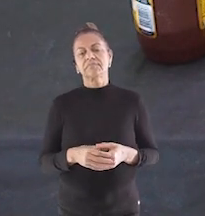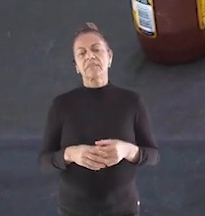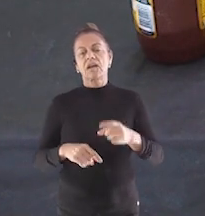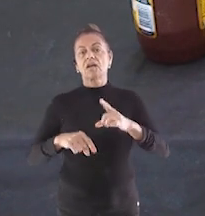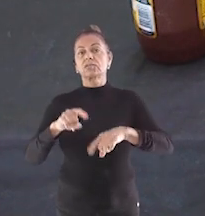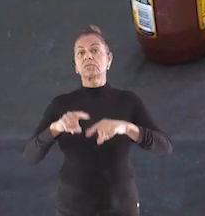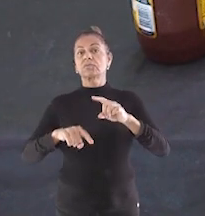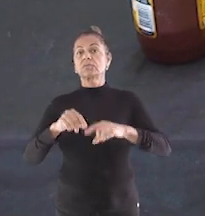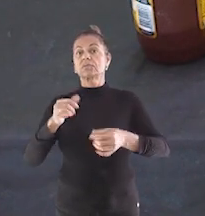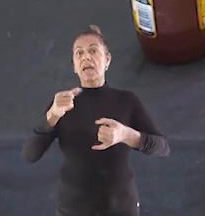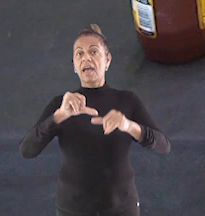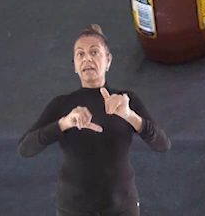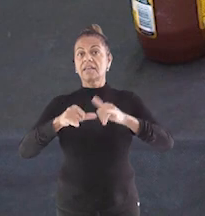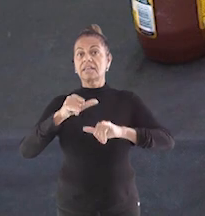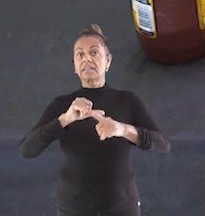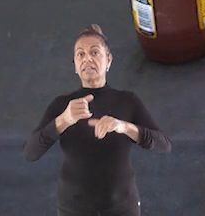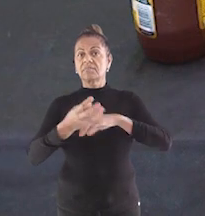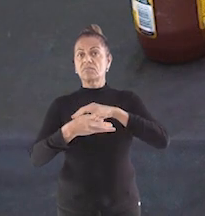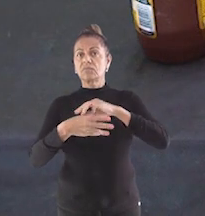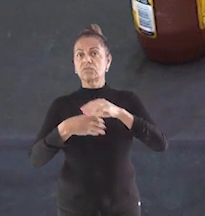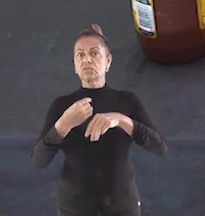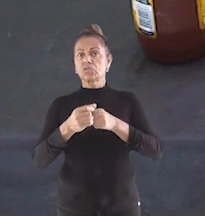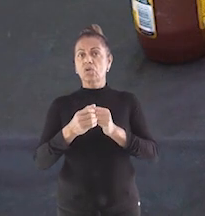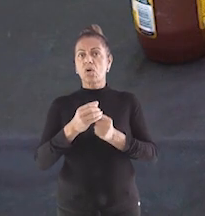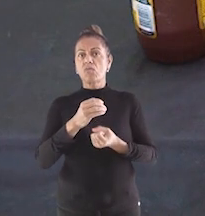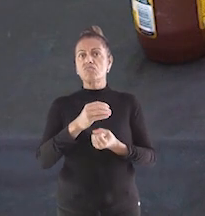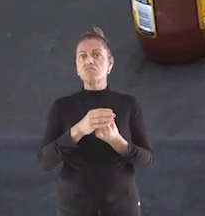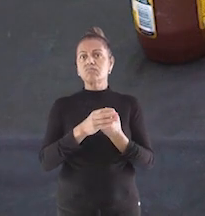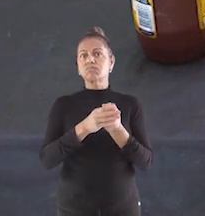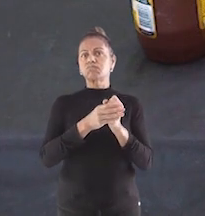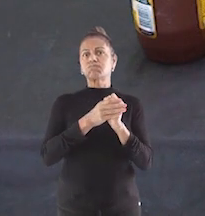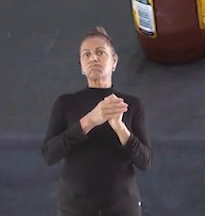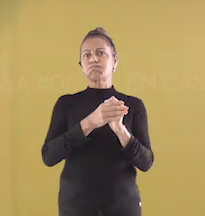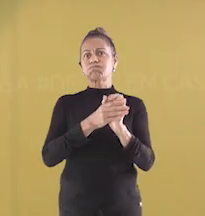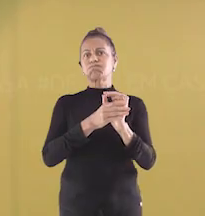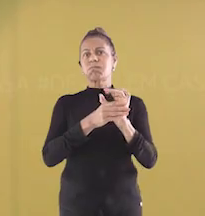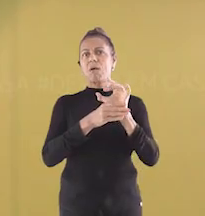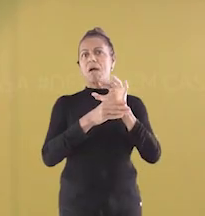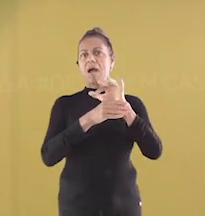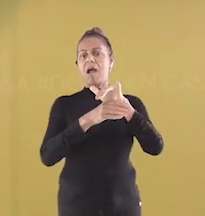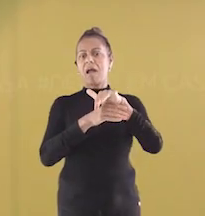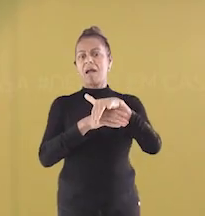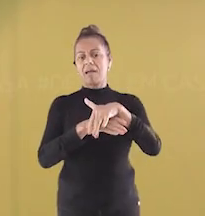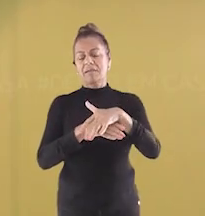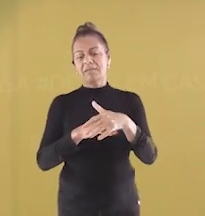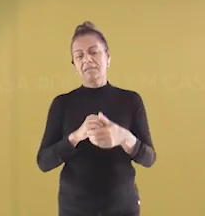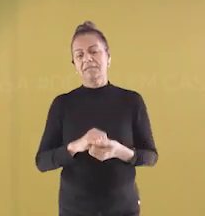Quanto mais reagente eu colocar, mais produto a gente vai ter formado.